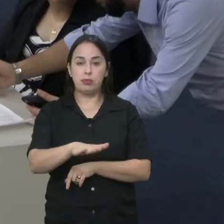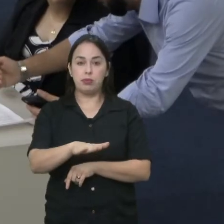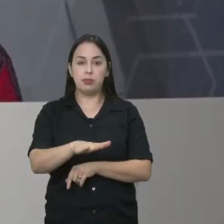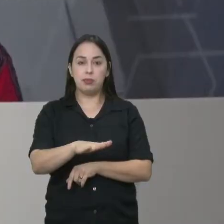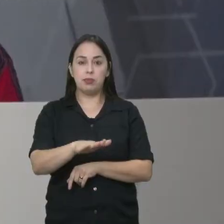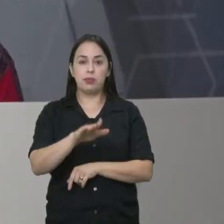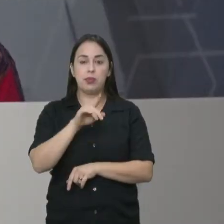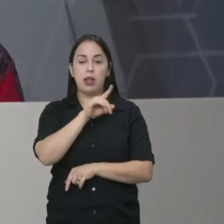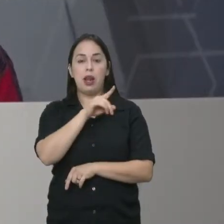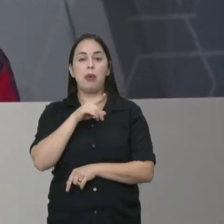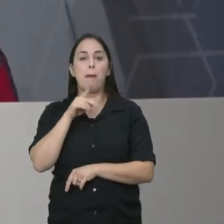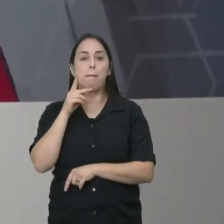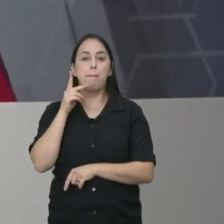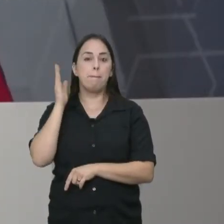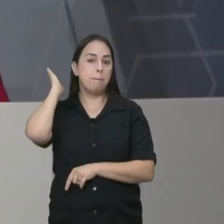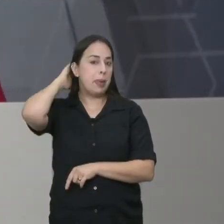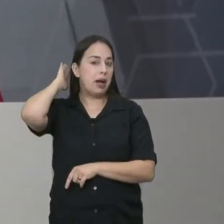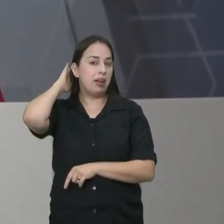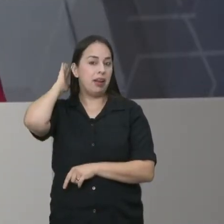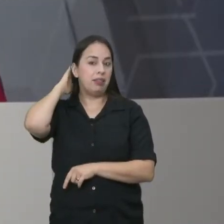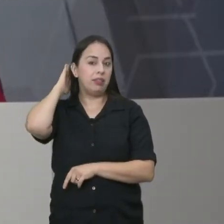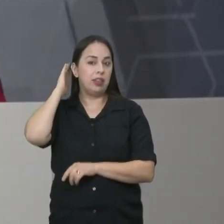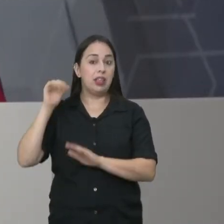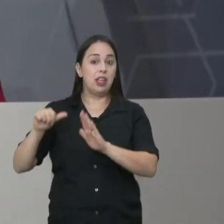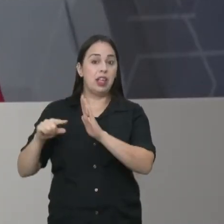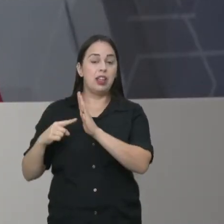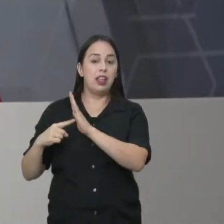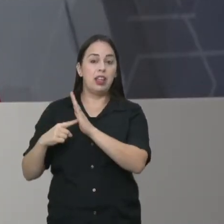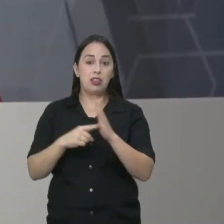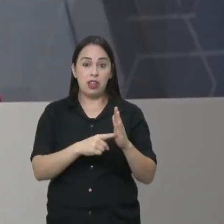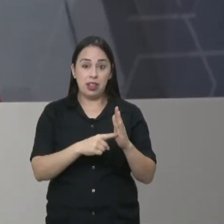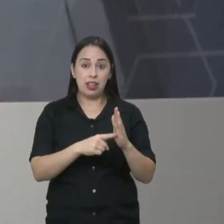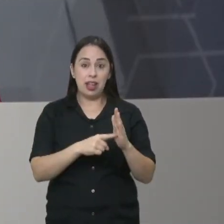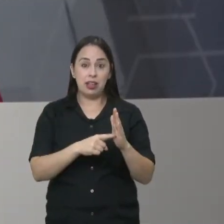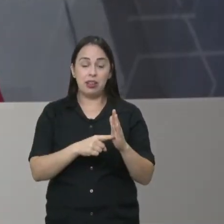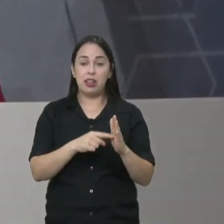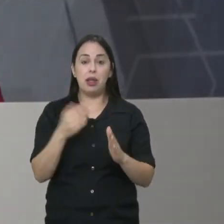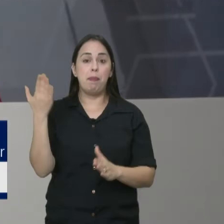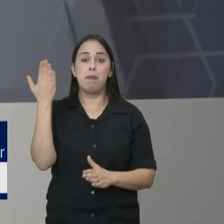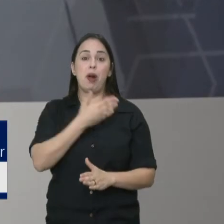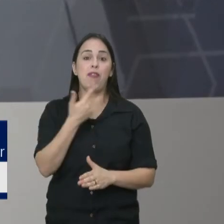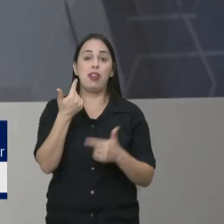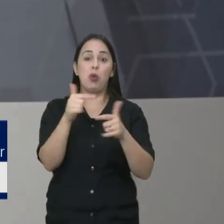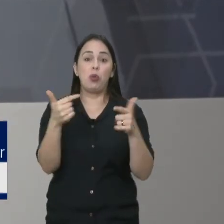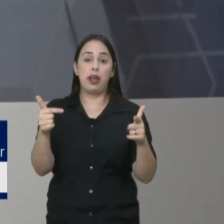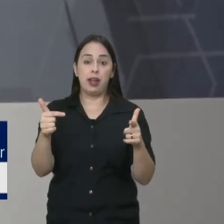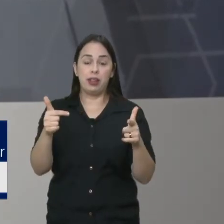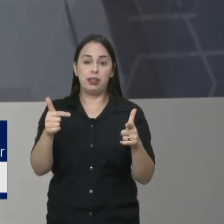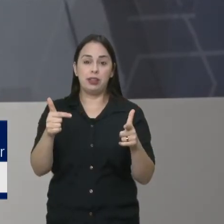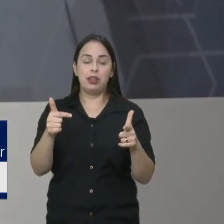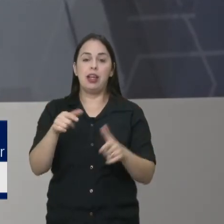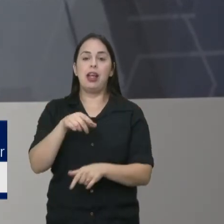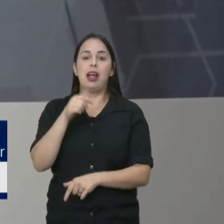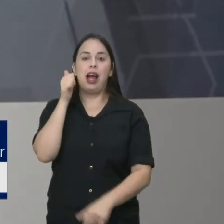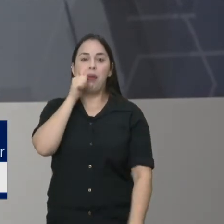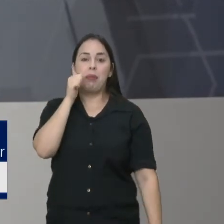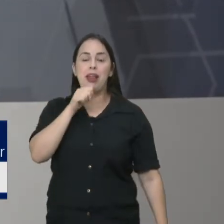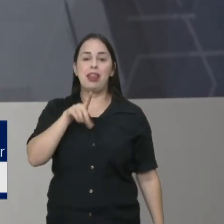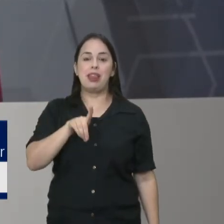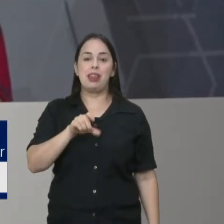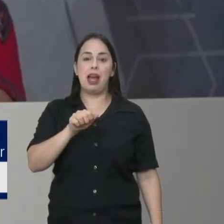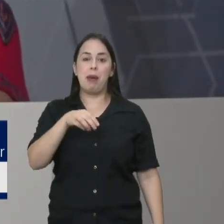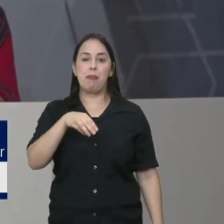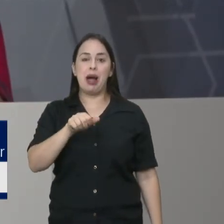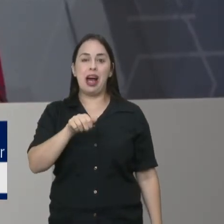Pará, denunciado sem prova por Damares, essa ex-ministra, que é um